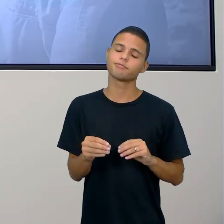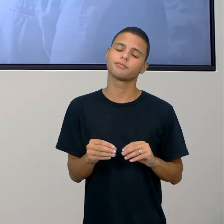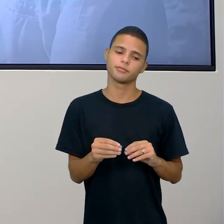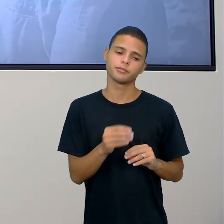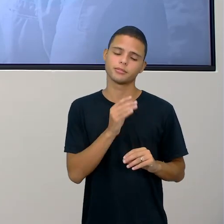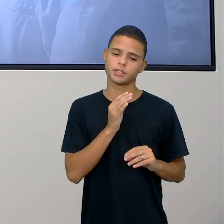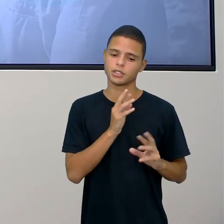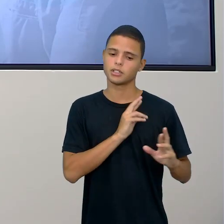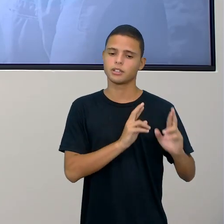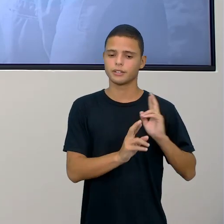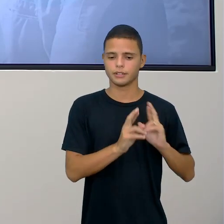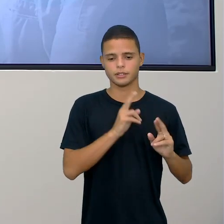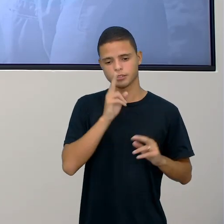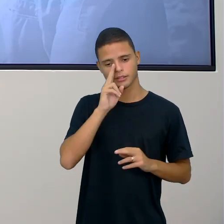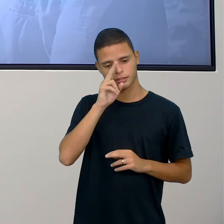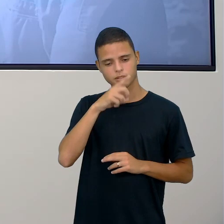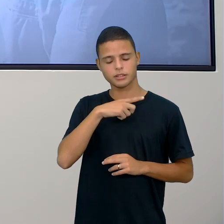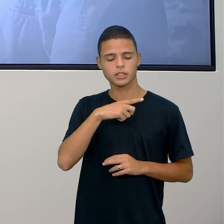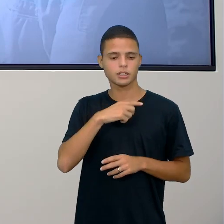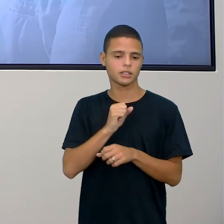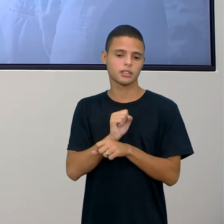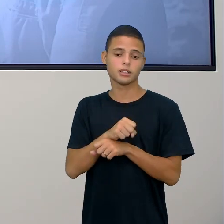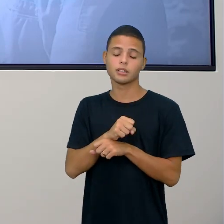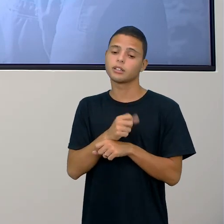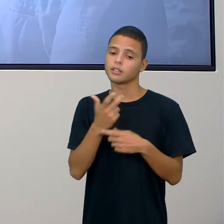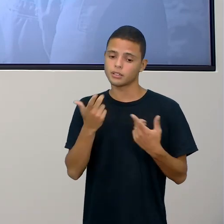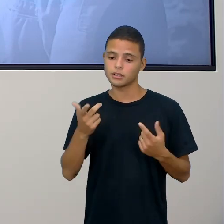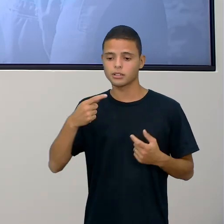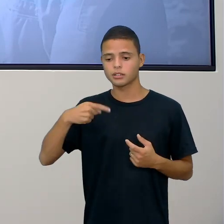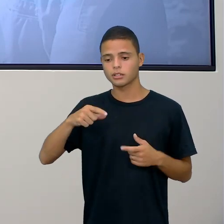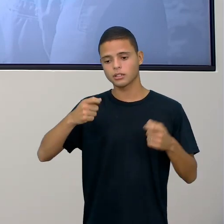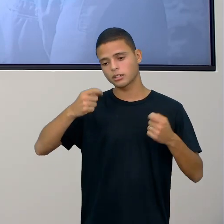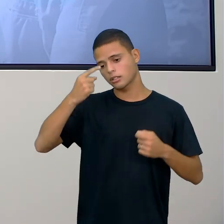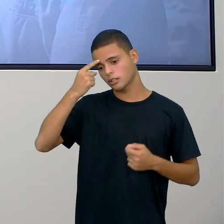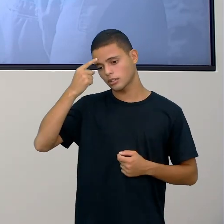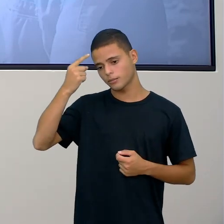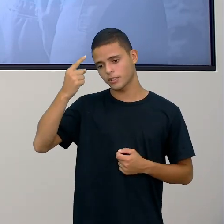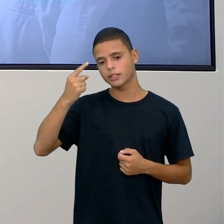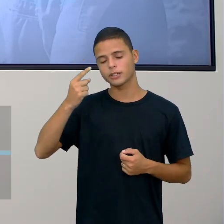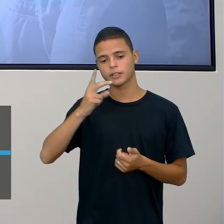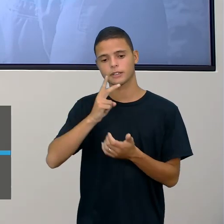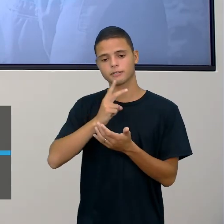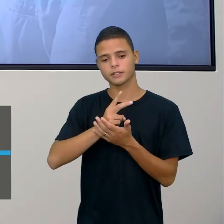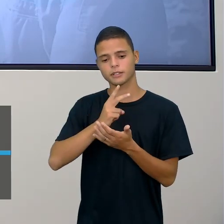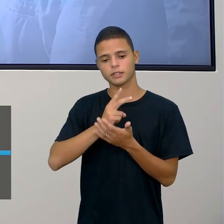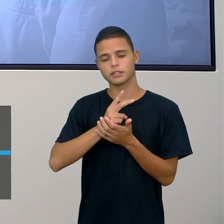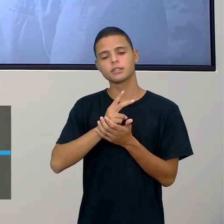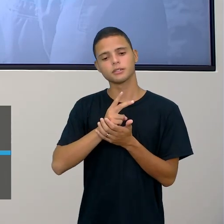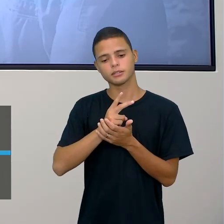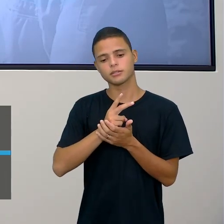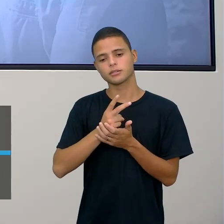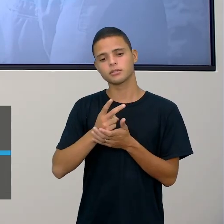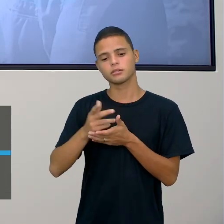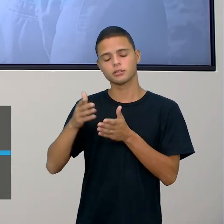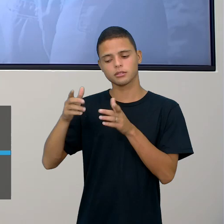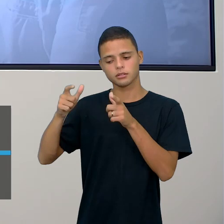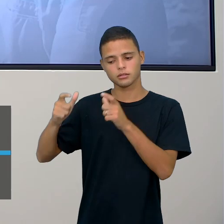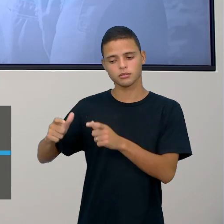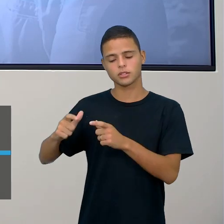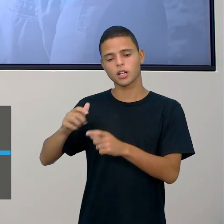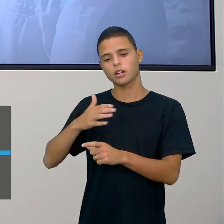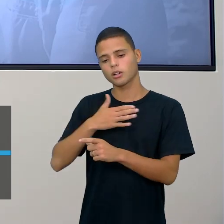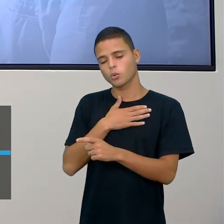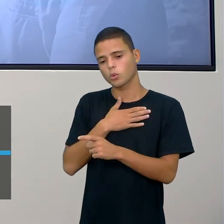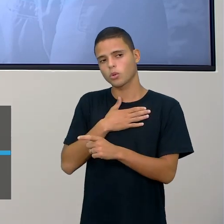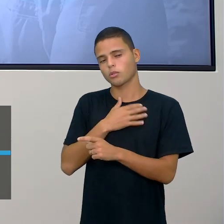né? Então, é sobre isso que nós temos que pensar num ambiente como o nosso.